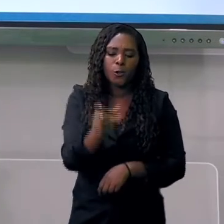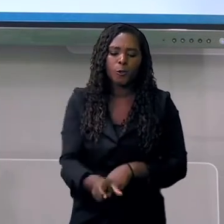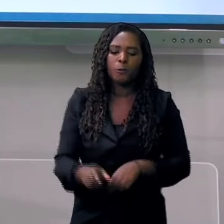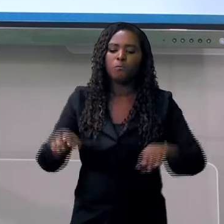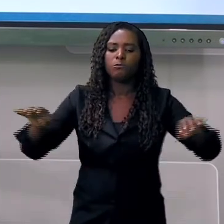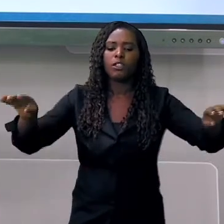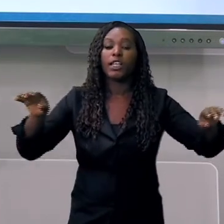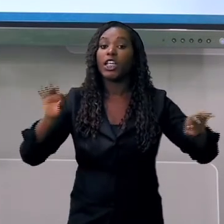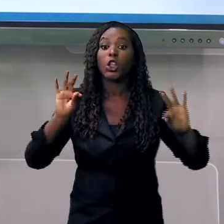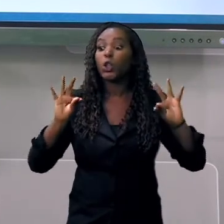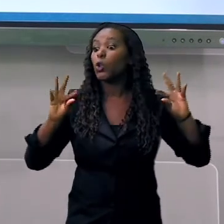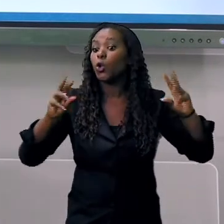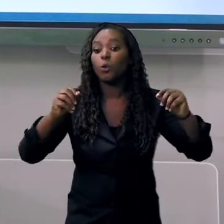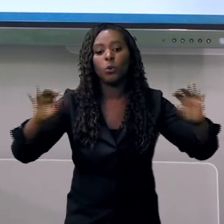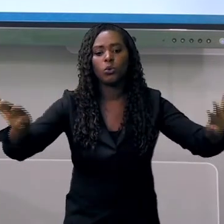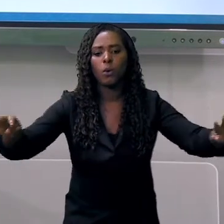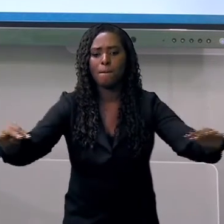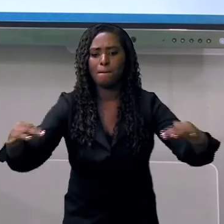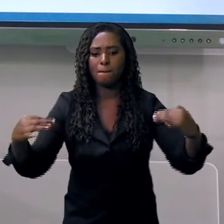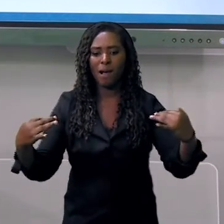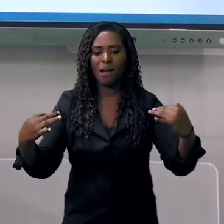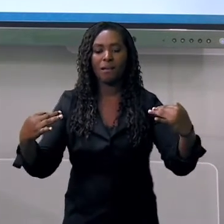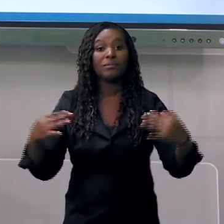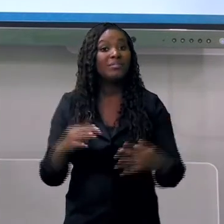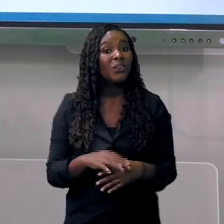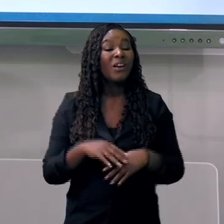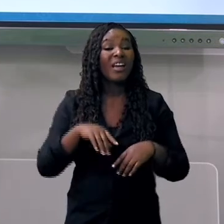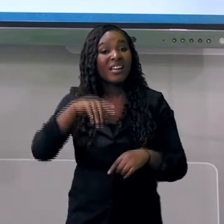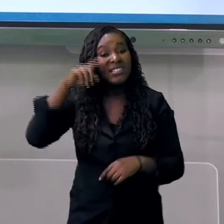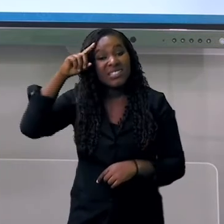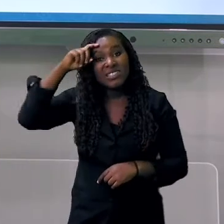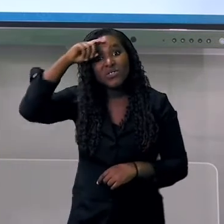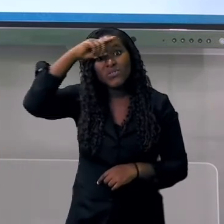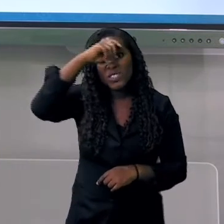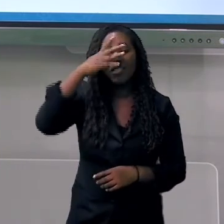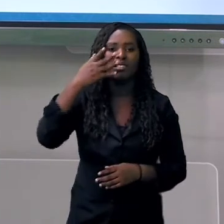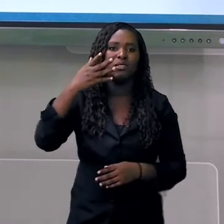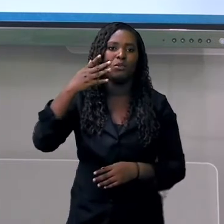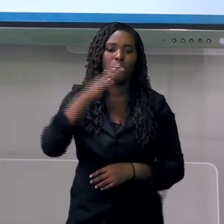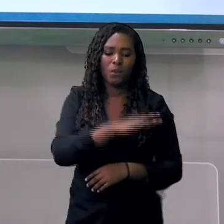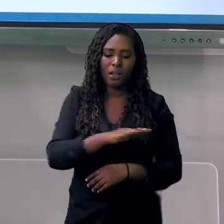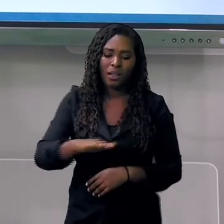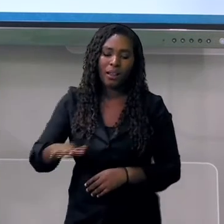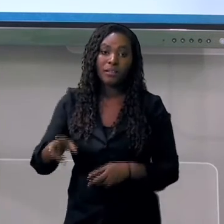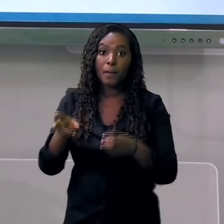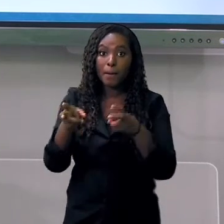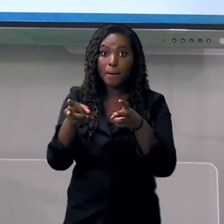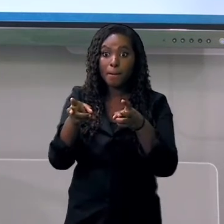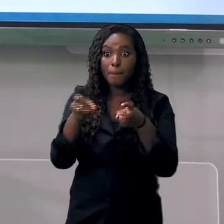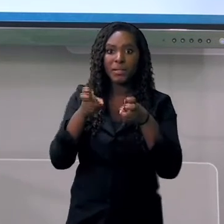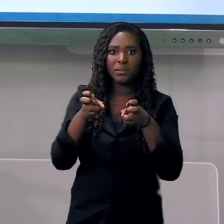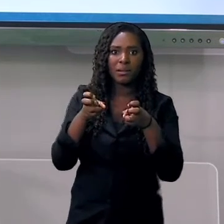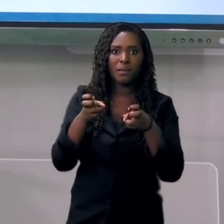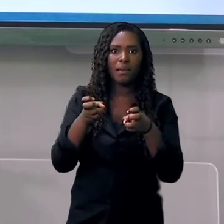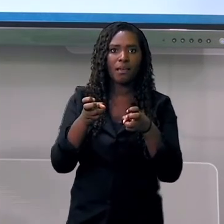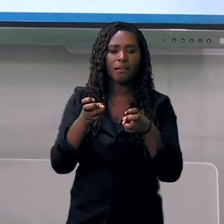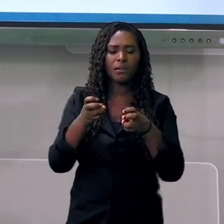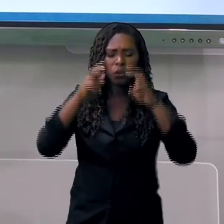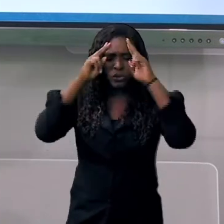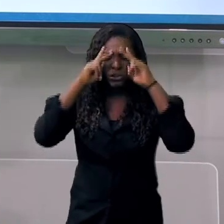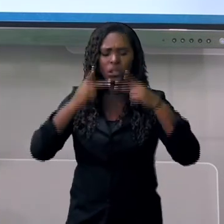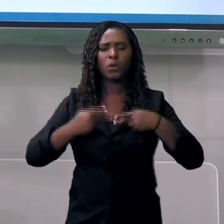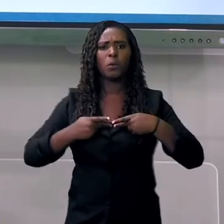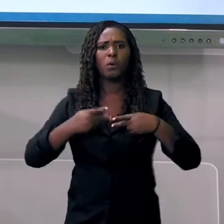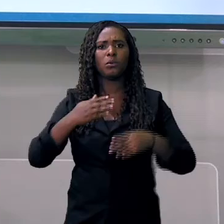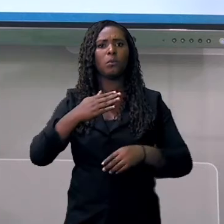reconhecer como pessoa e de perceber como é. Percebe que os rótulos, eles trazem danos